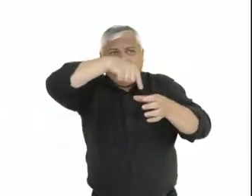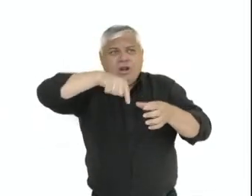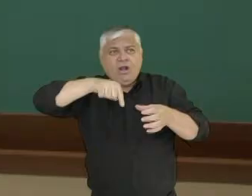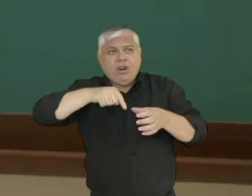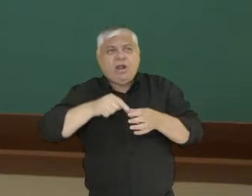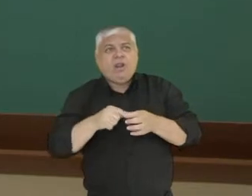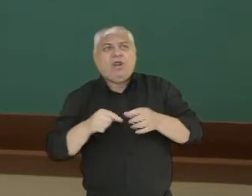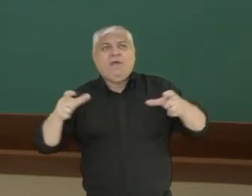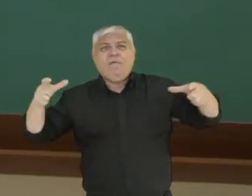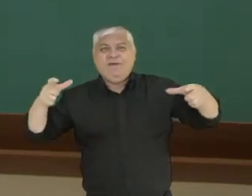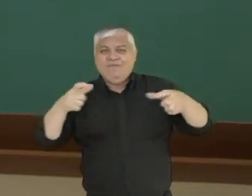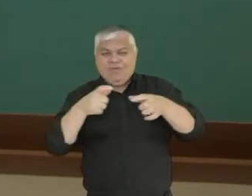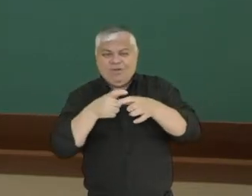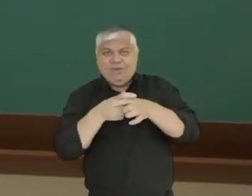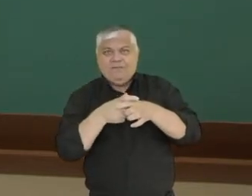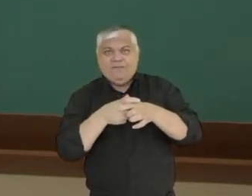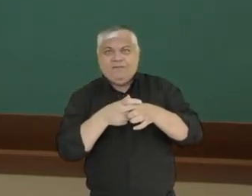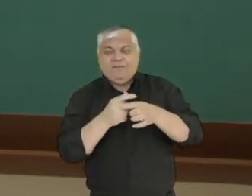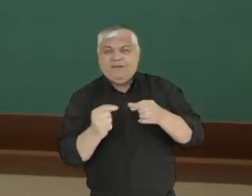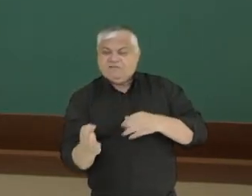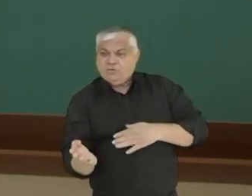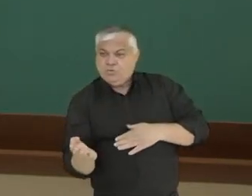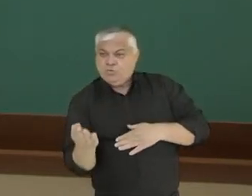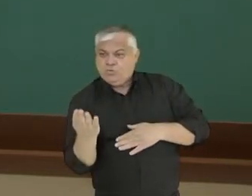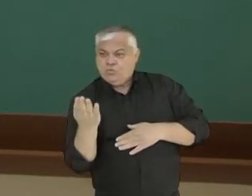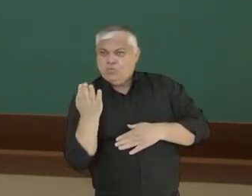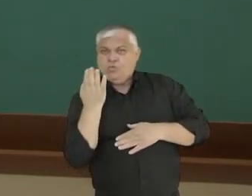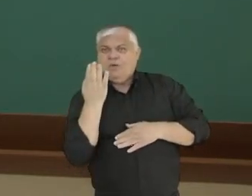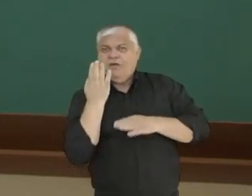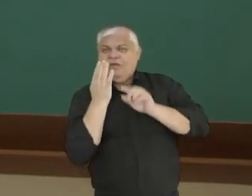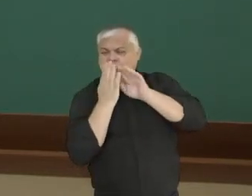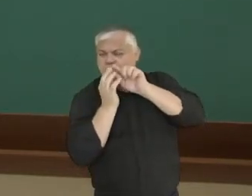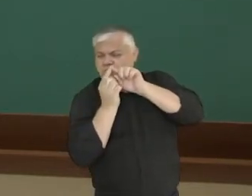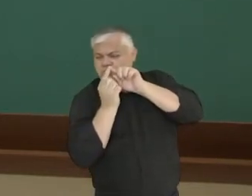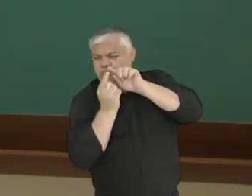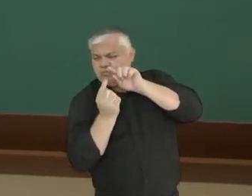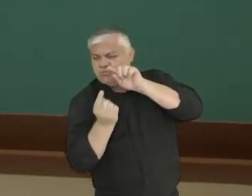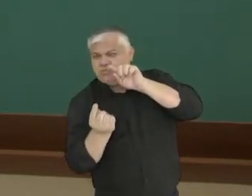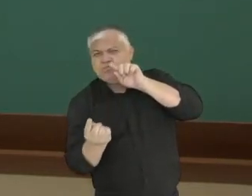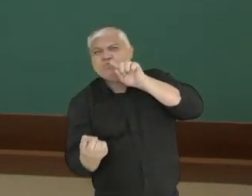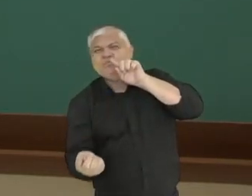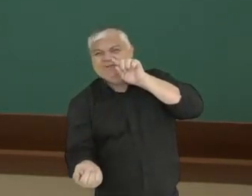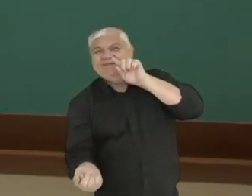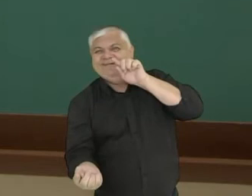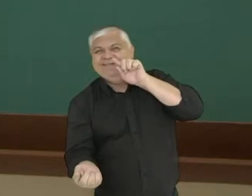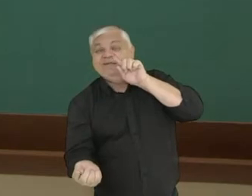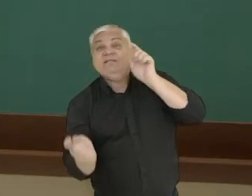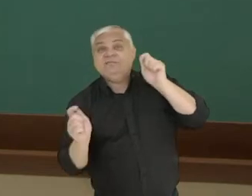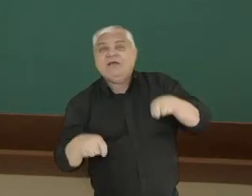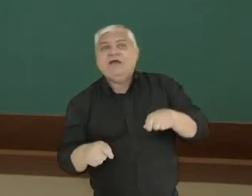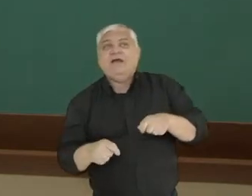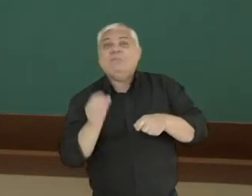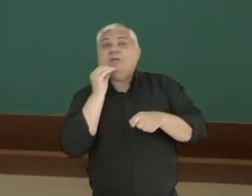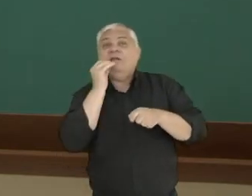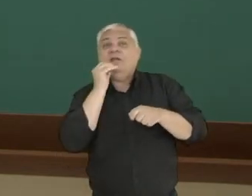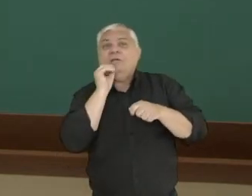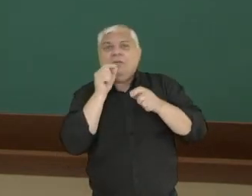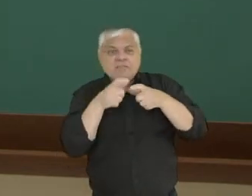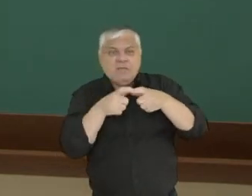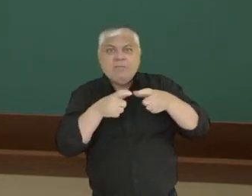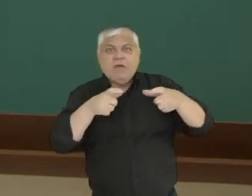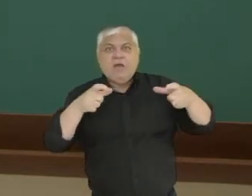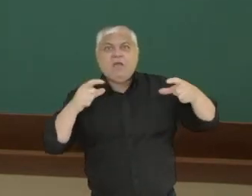com detalhe menor. Mas a gente consegue visualizar exatamente qual é o caminho que ele está seguindo e o tamanho